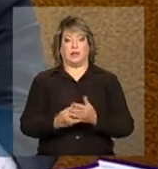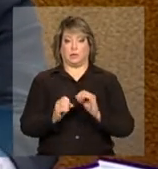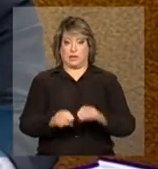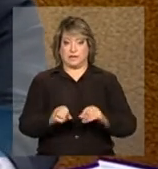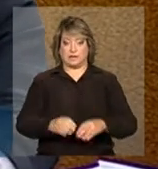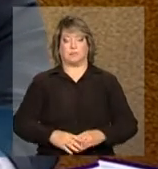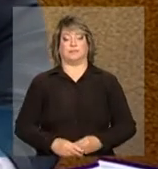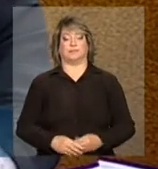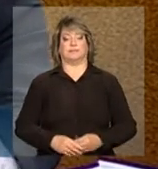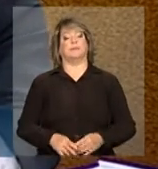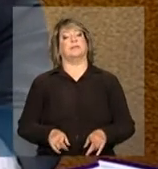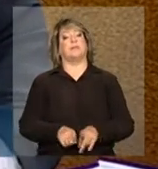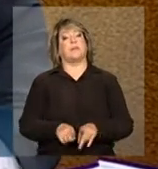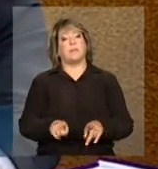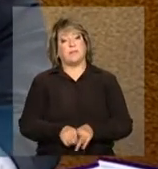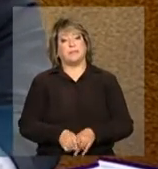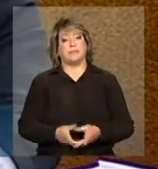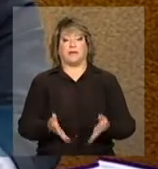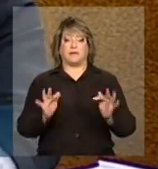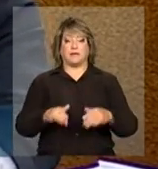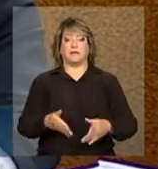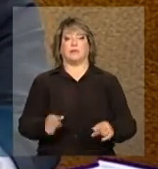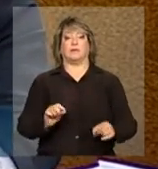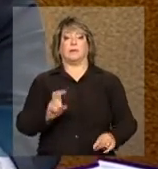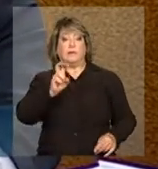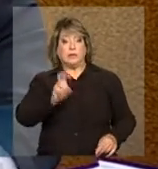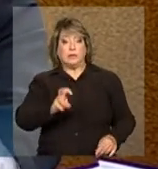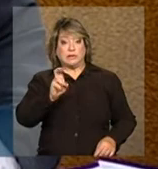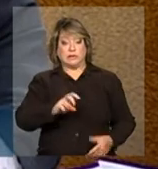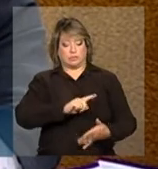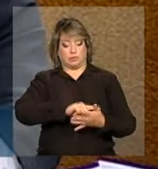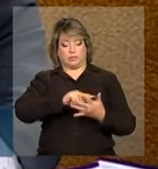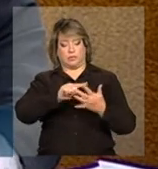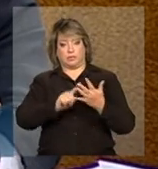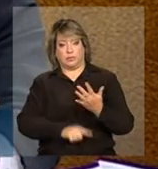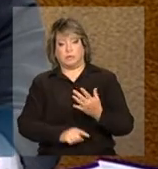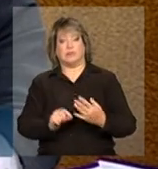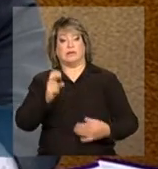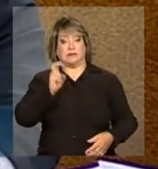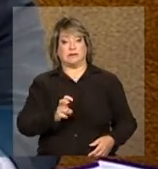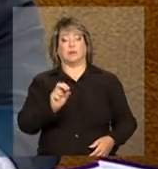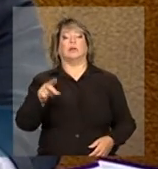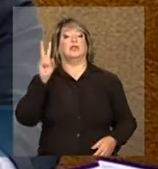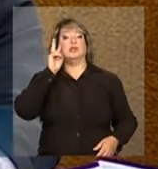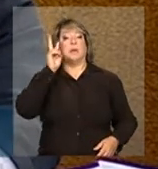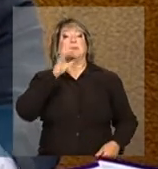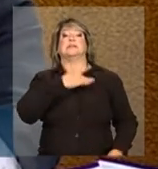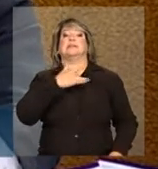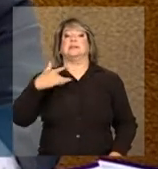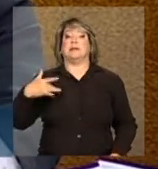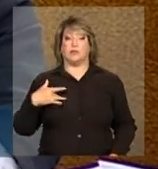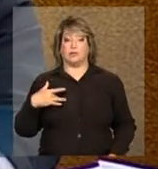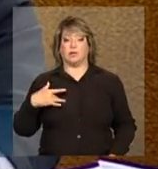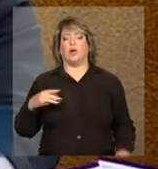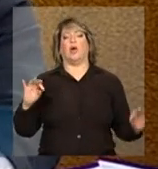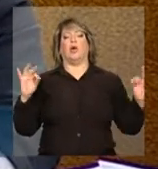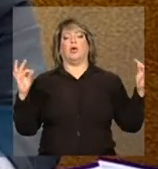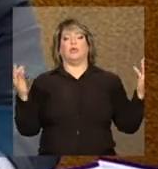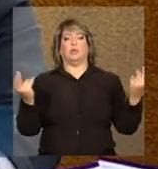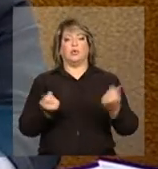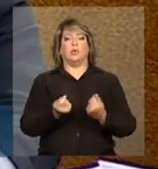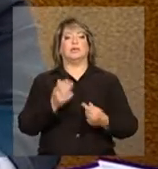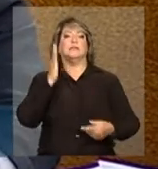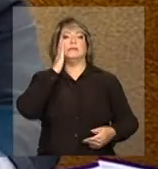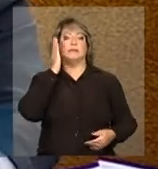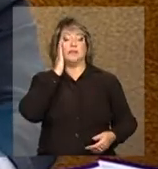fim, o quinto pacto, que diz respeito à questão da saúde. Todos acompanham, sabem